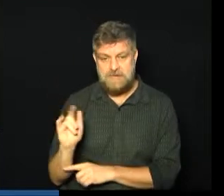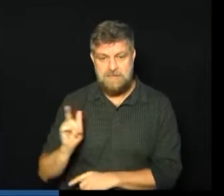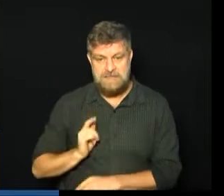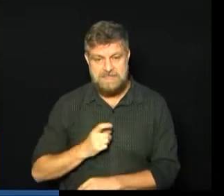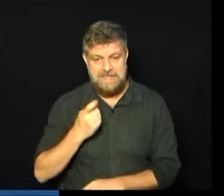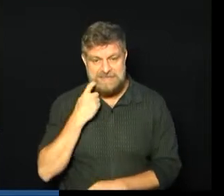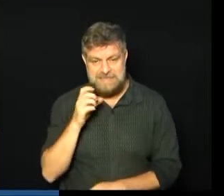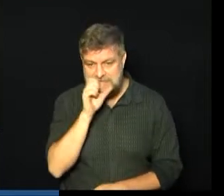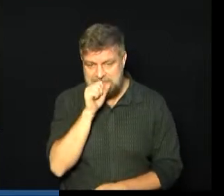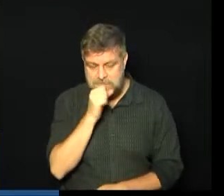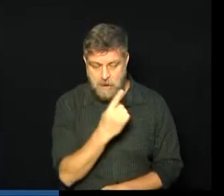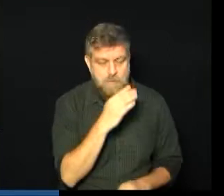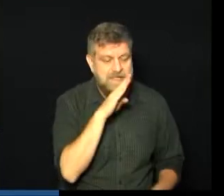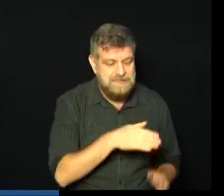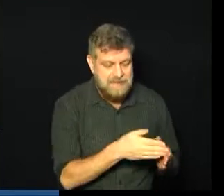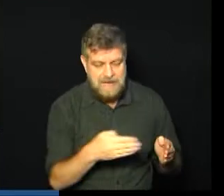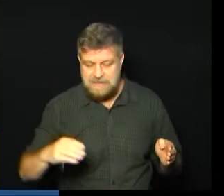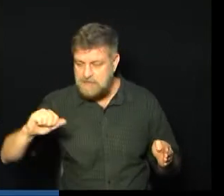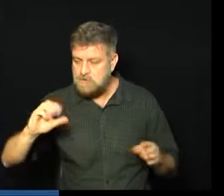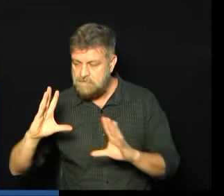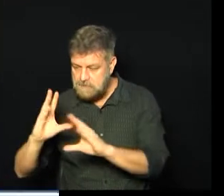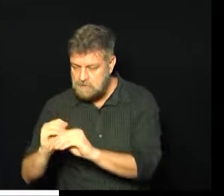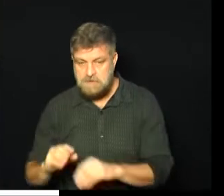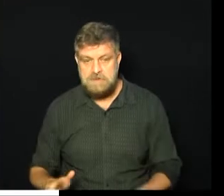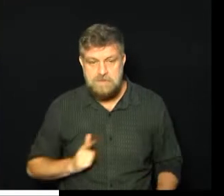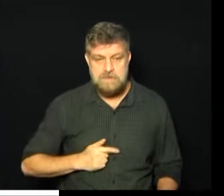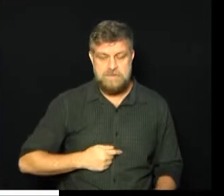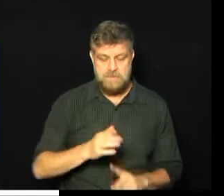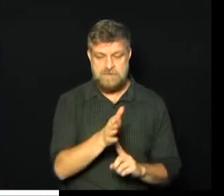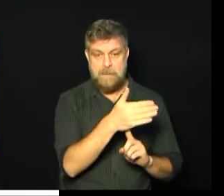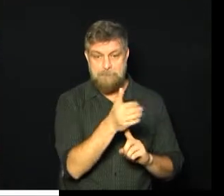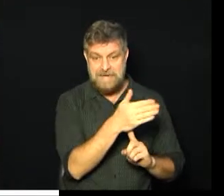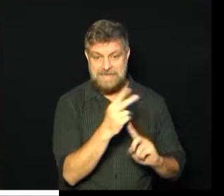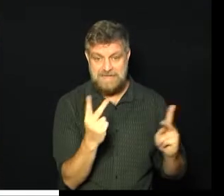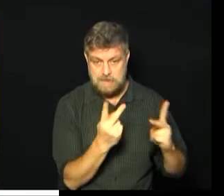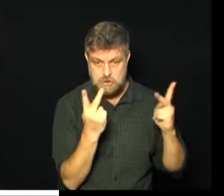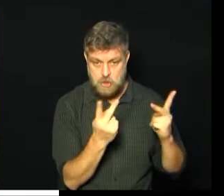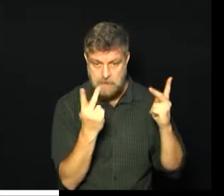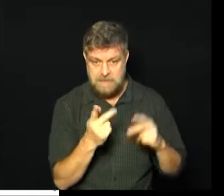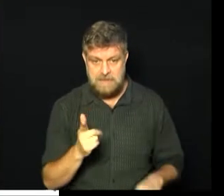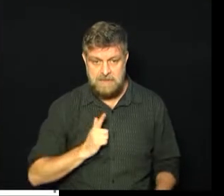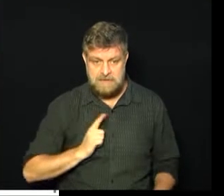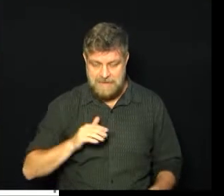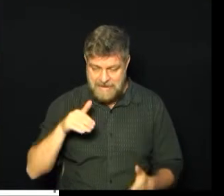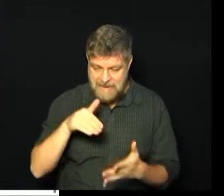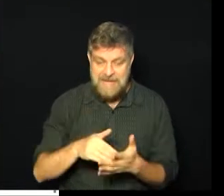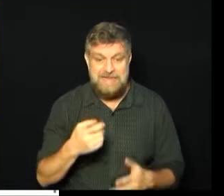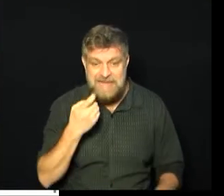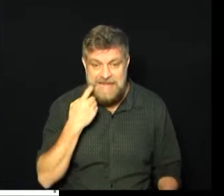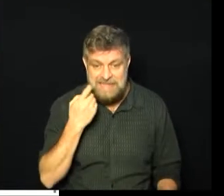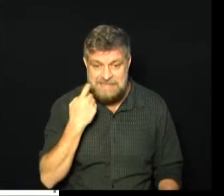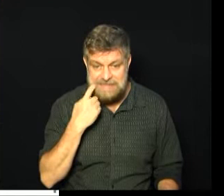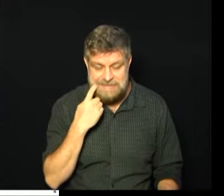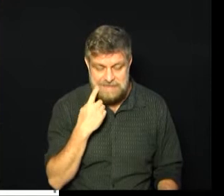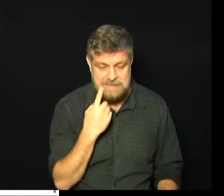sábado, da 1 da tarde às 9 da noite. No Shopping Parque das Bandeiras, a gente tem até sexta-feira,